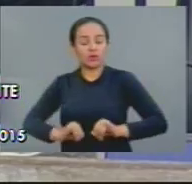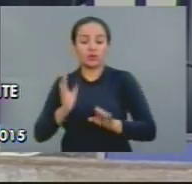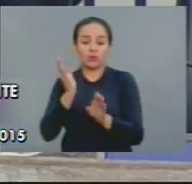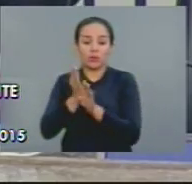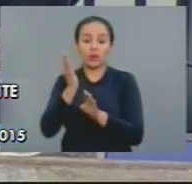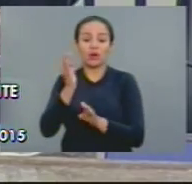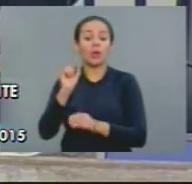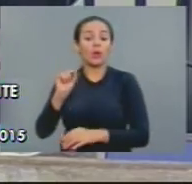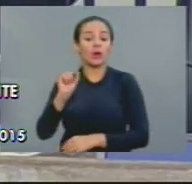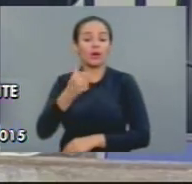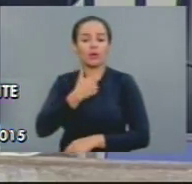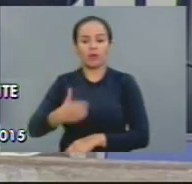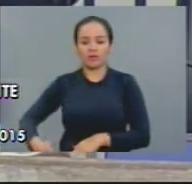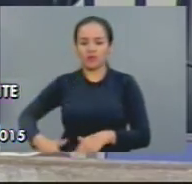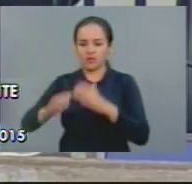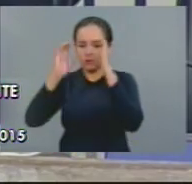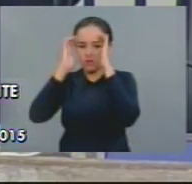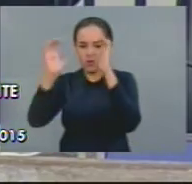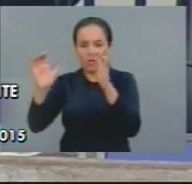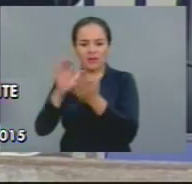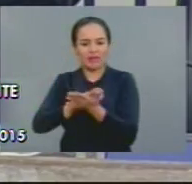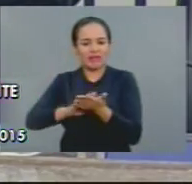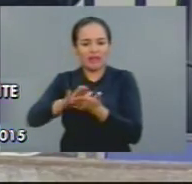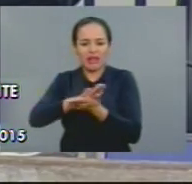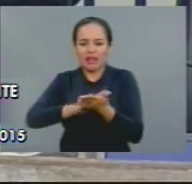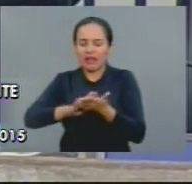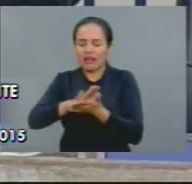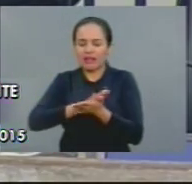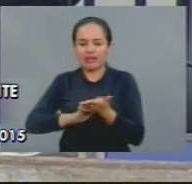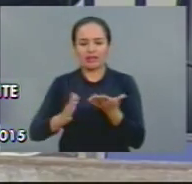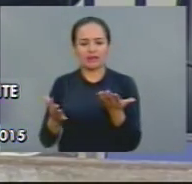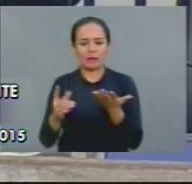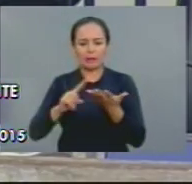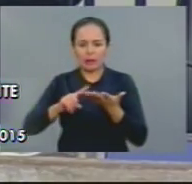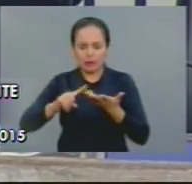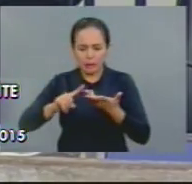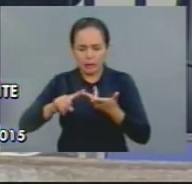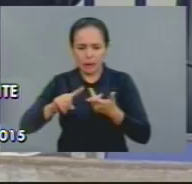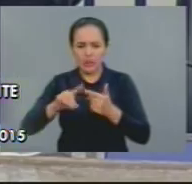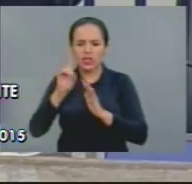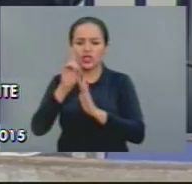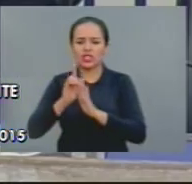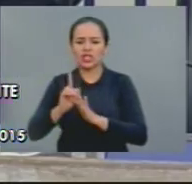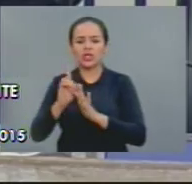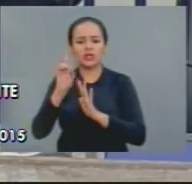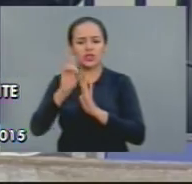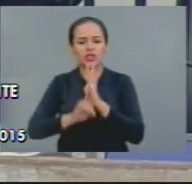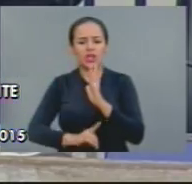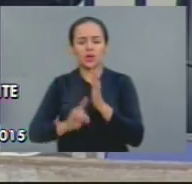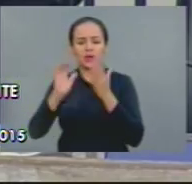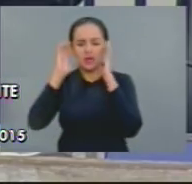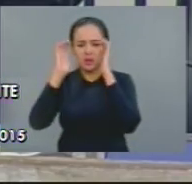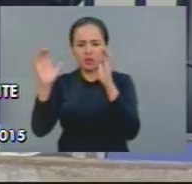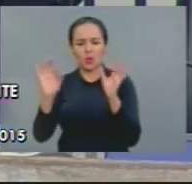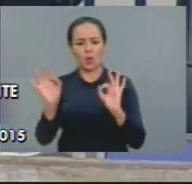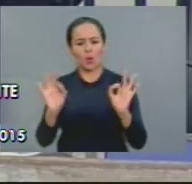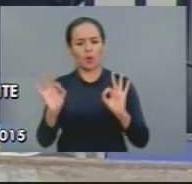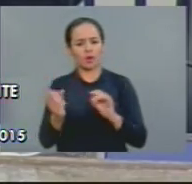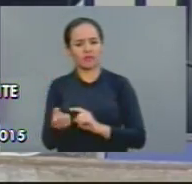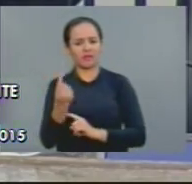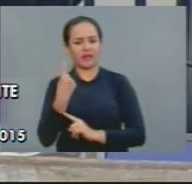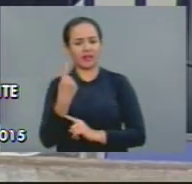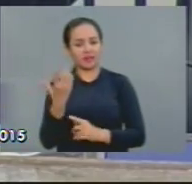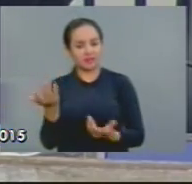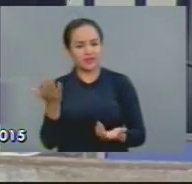do desrespeito por parte do governo do Estado à universidade importante da nossa região, a